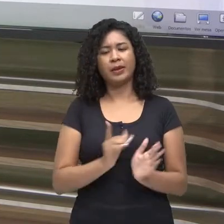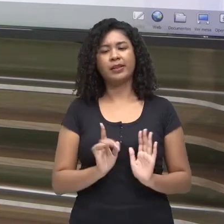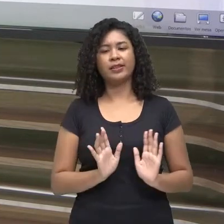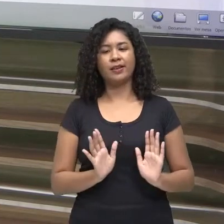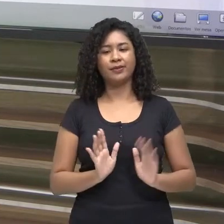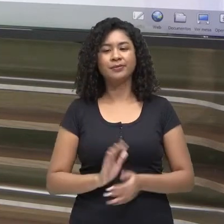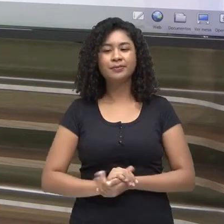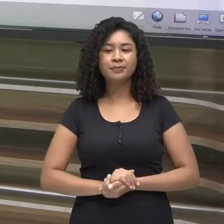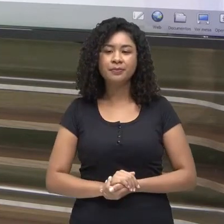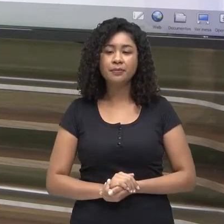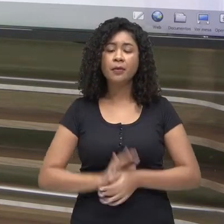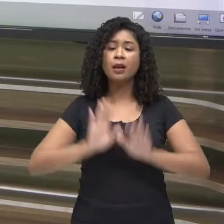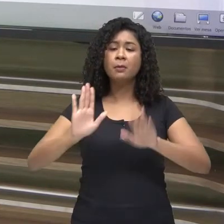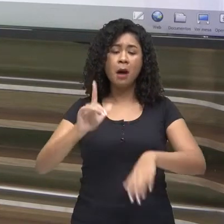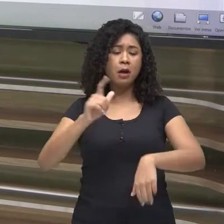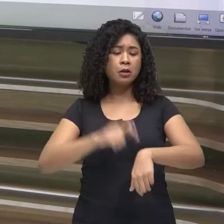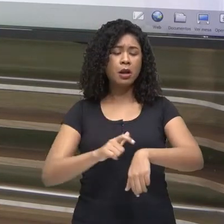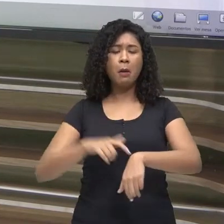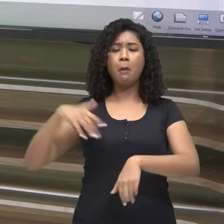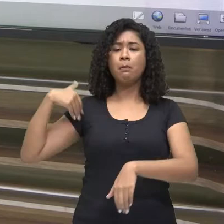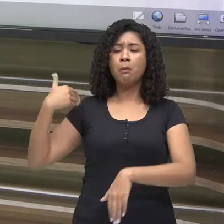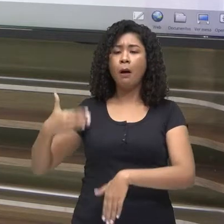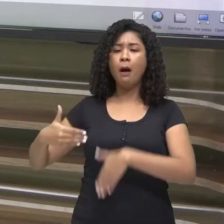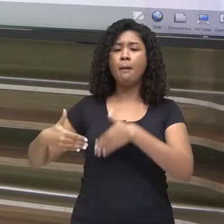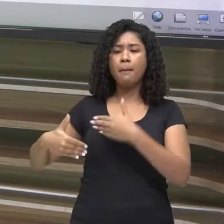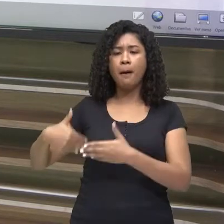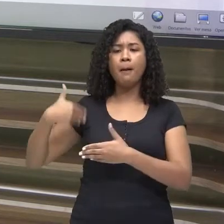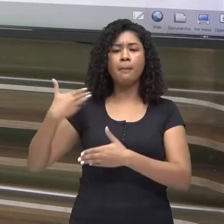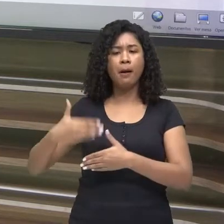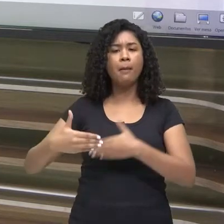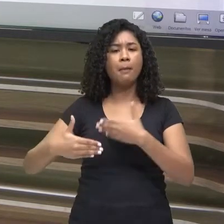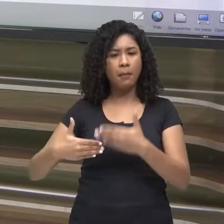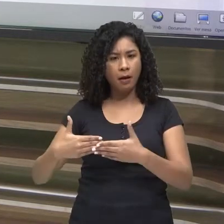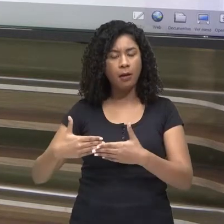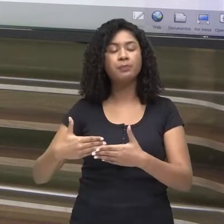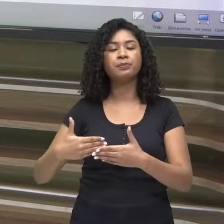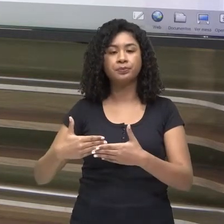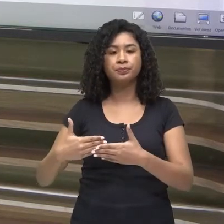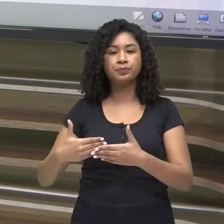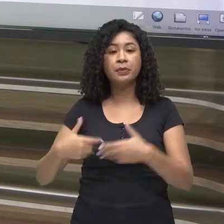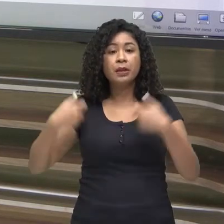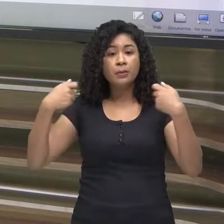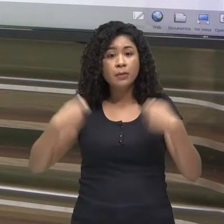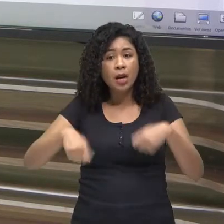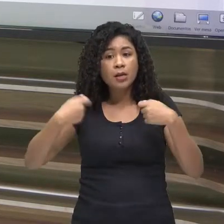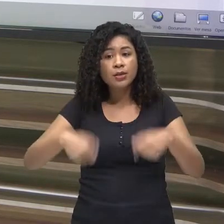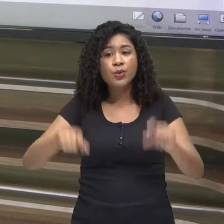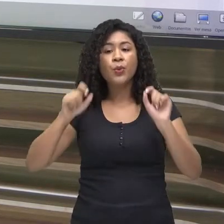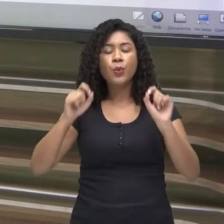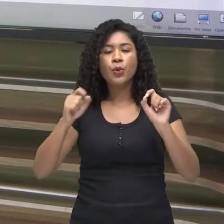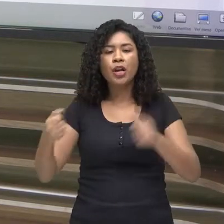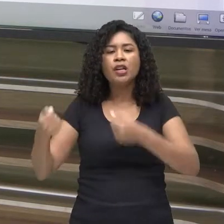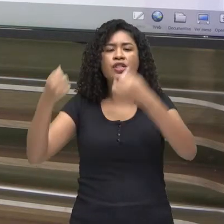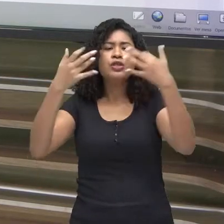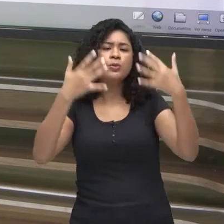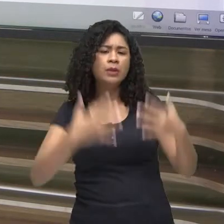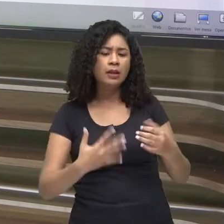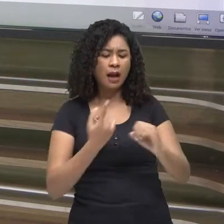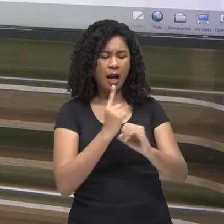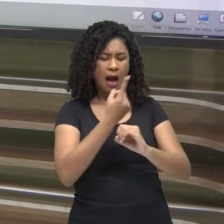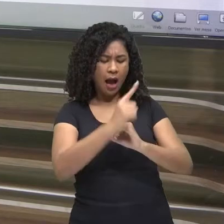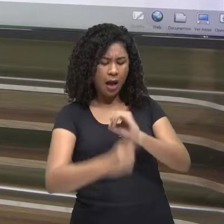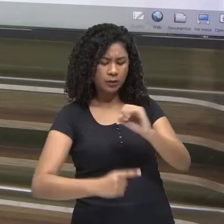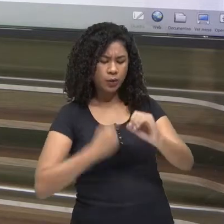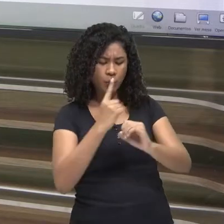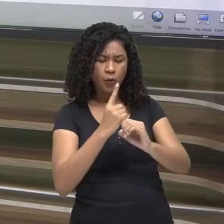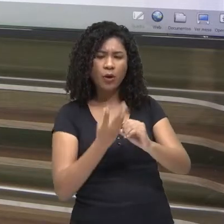com o passar do tempo, veio a necessidade de se explicar a estrutura que esse átomo poderia ter,